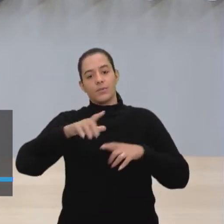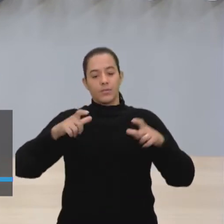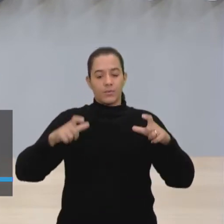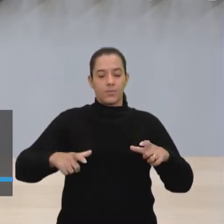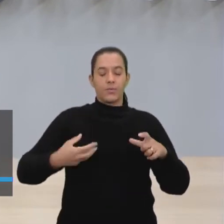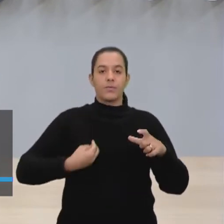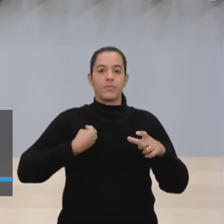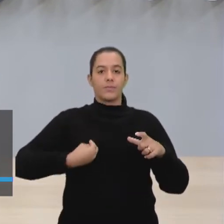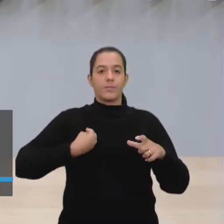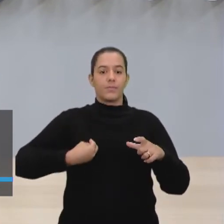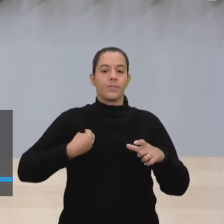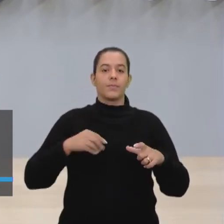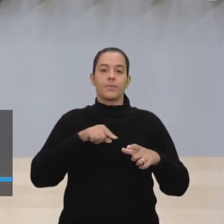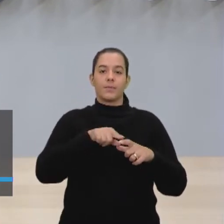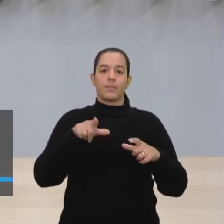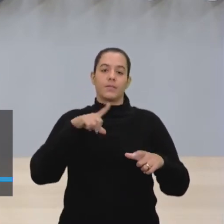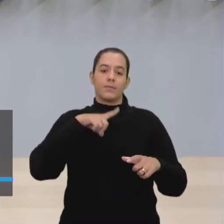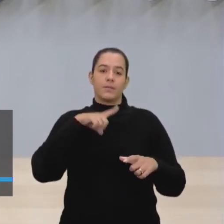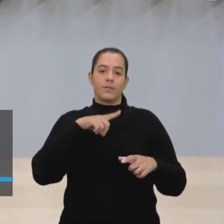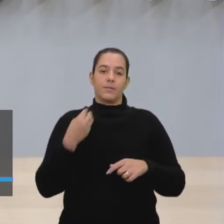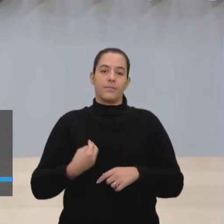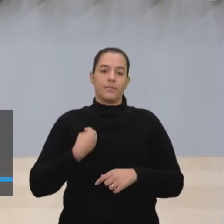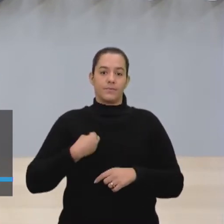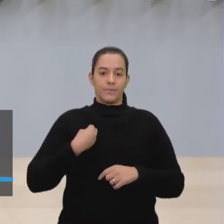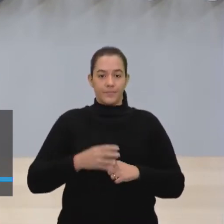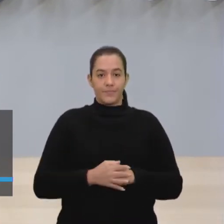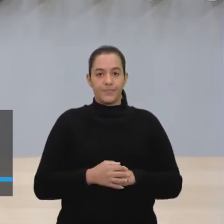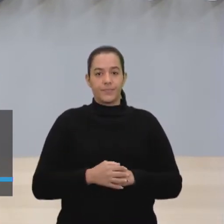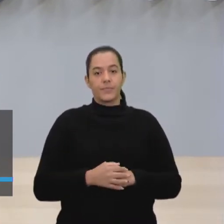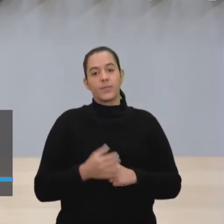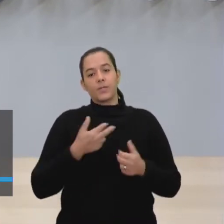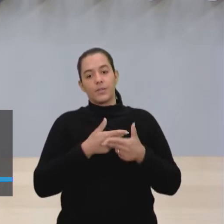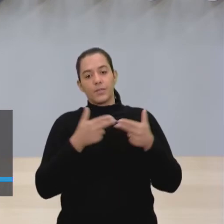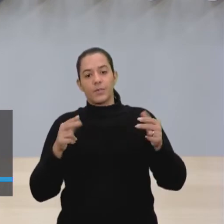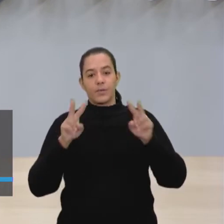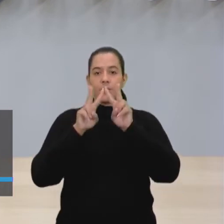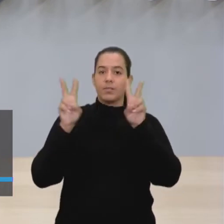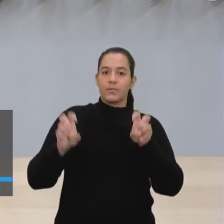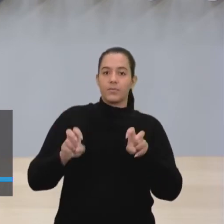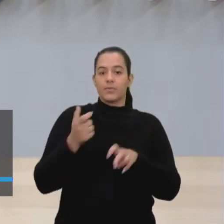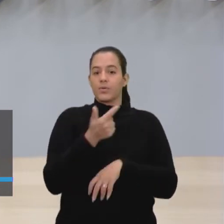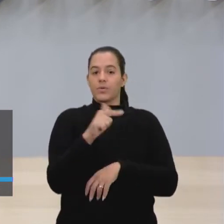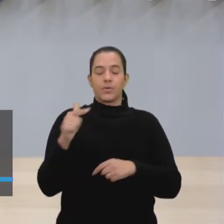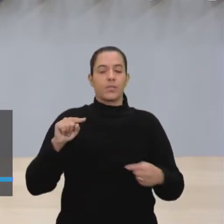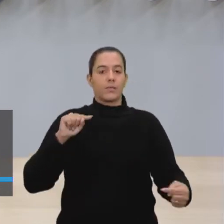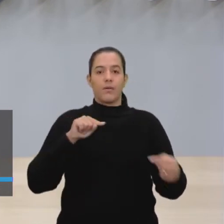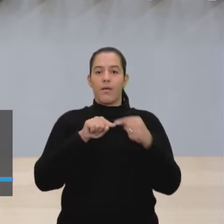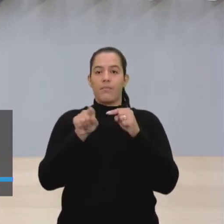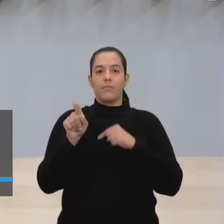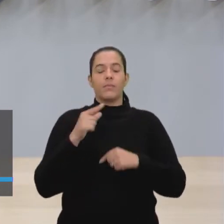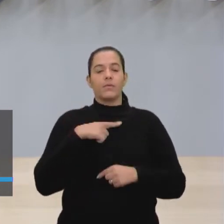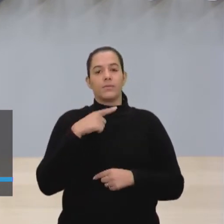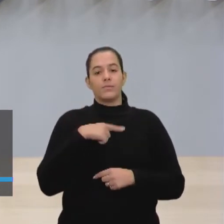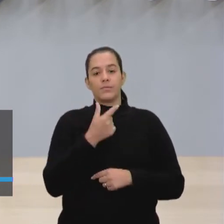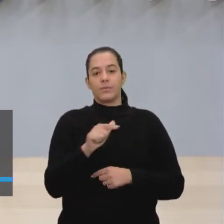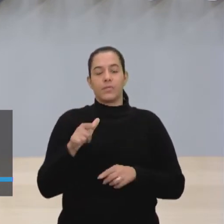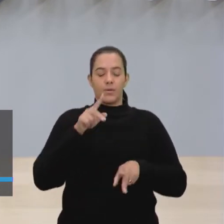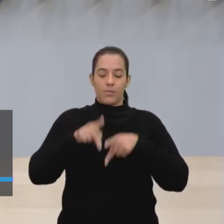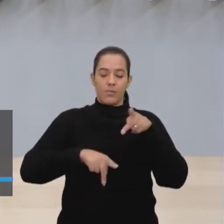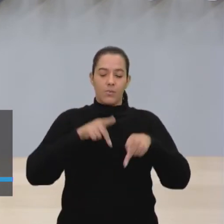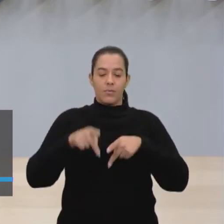onde ele está partindo, né? Não trazer assuntos que não têm muito a ver com essa população,